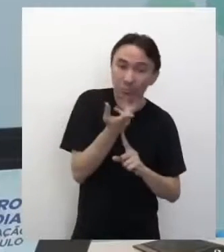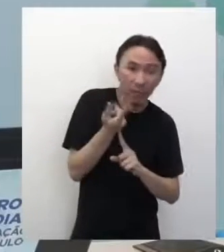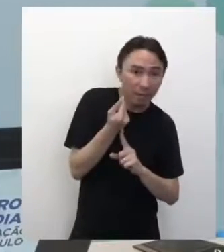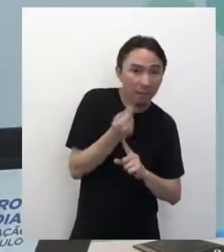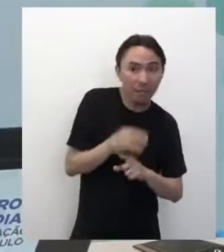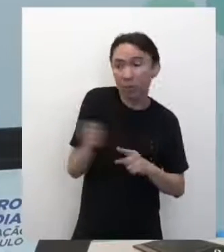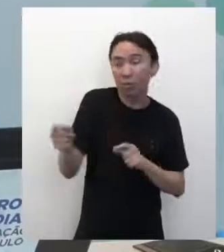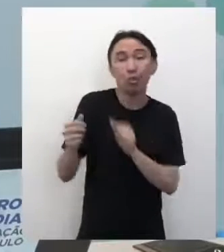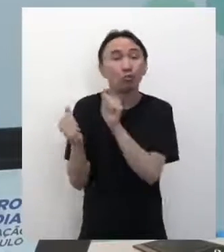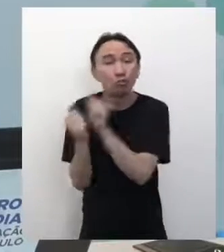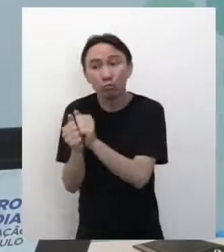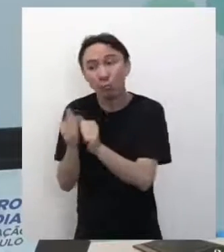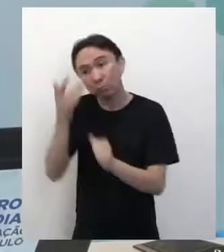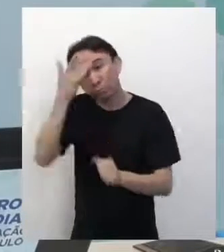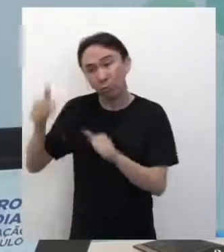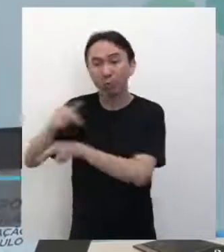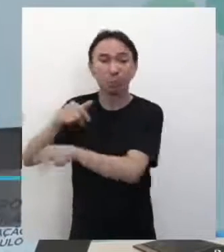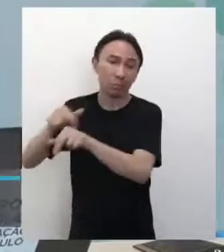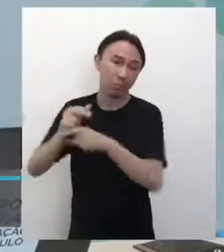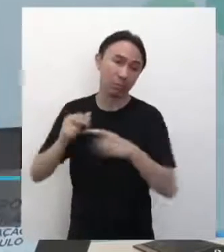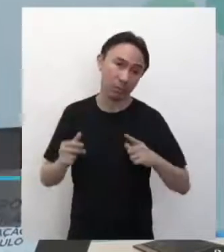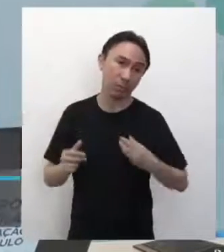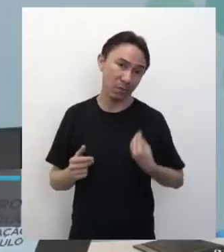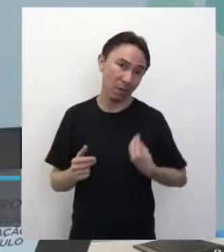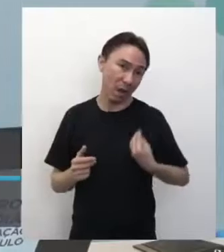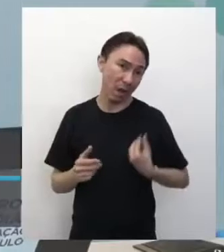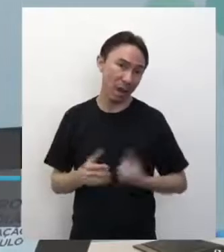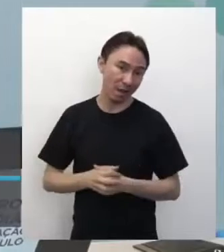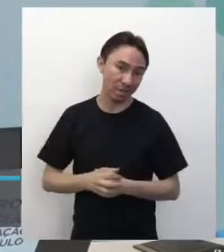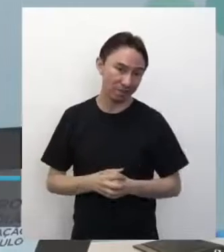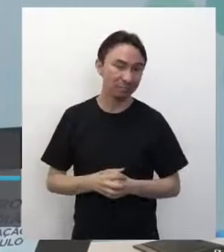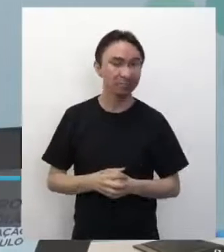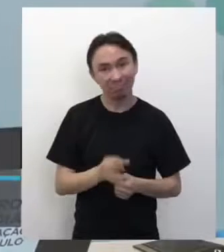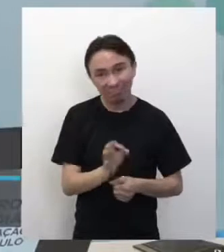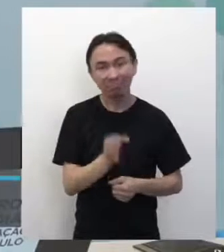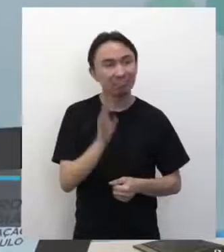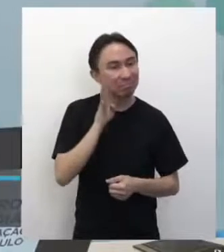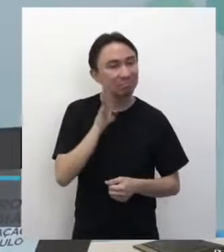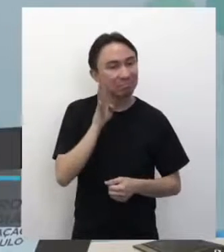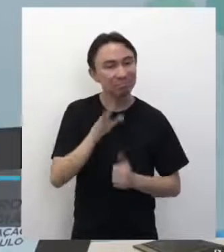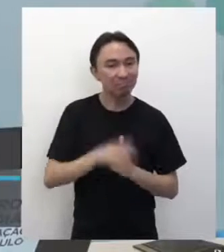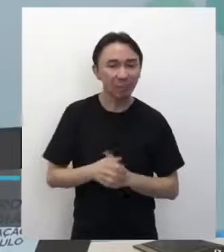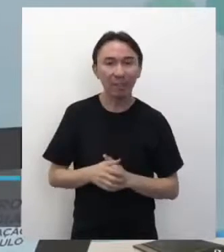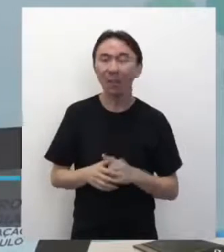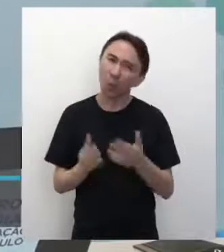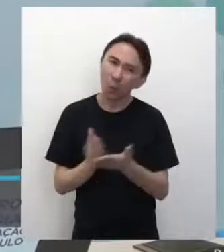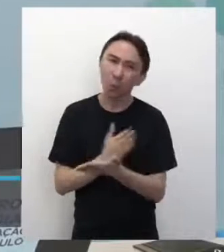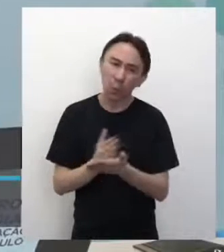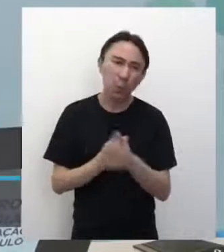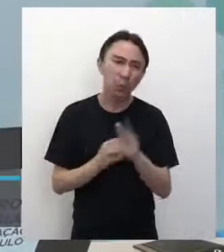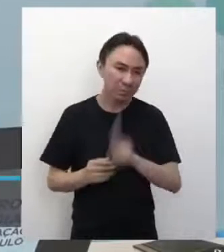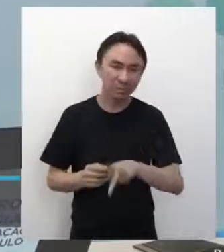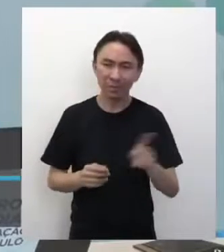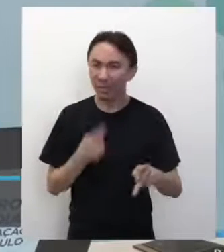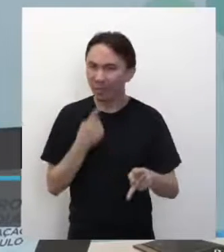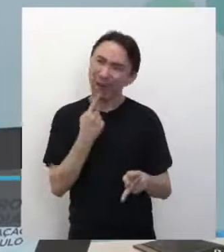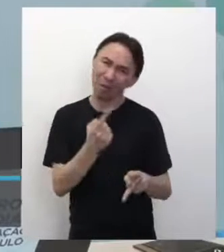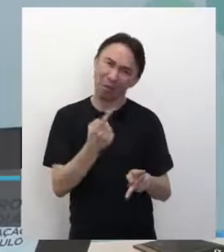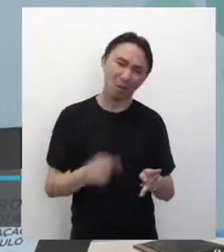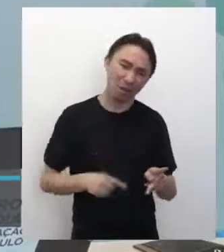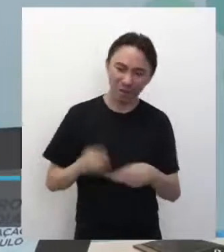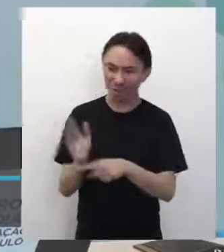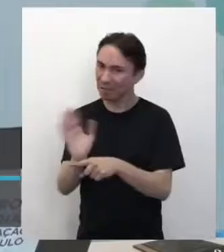mesmo. Nós temos aqui alguns professores comentando que o vídeo foi